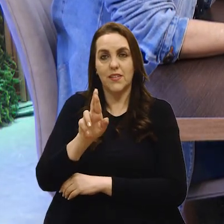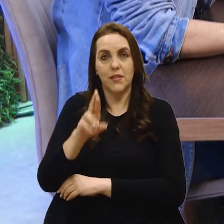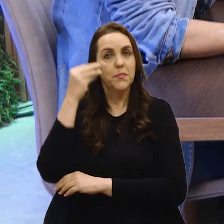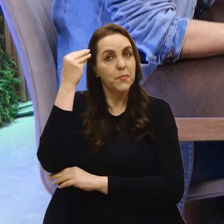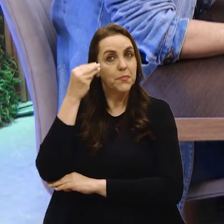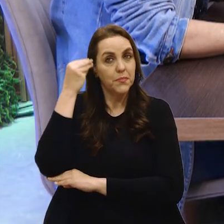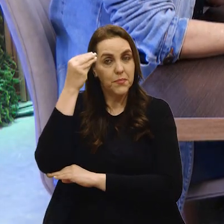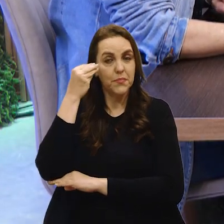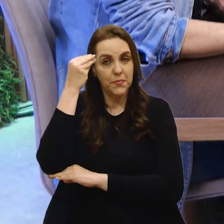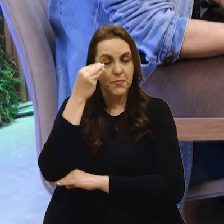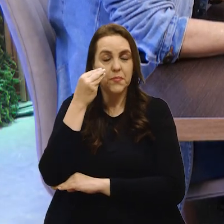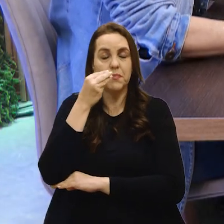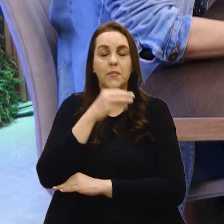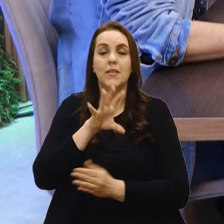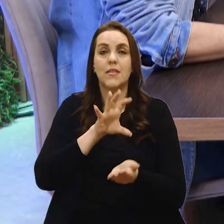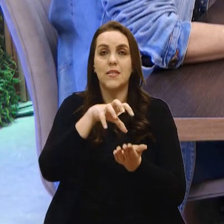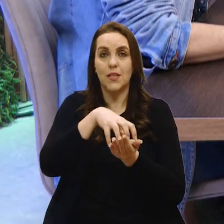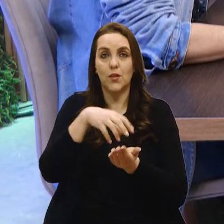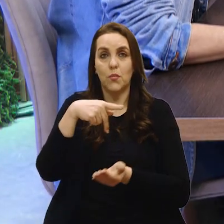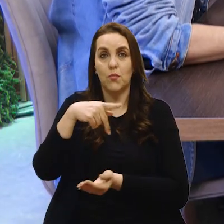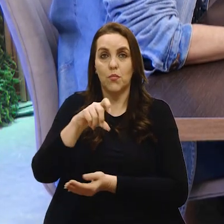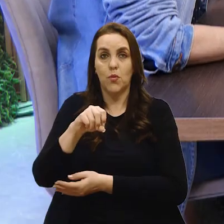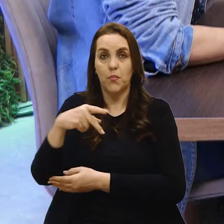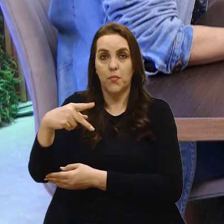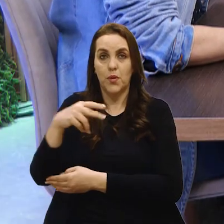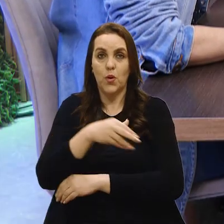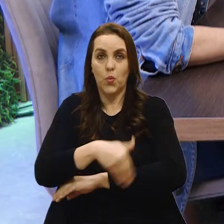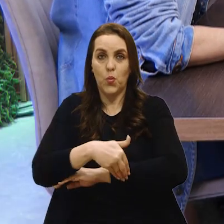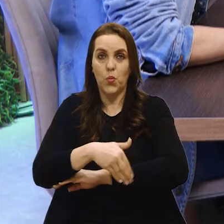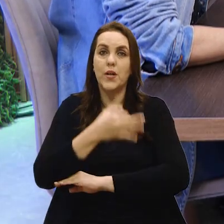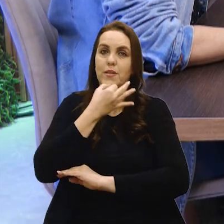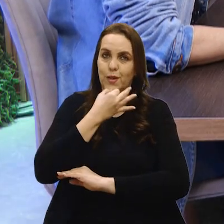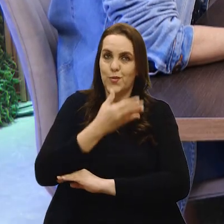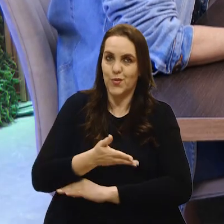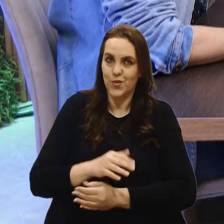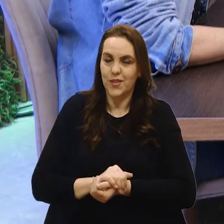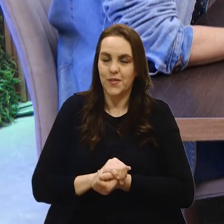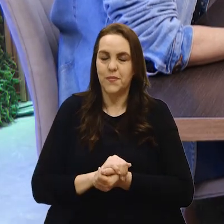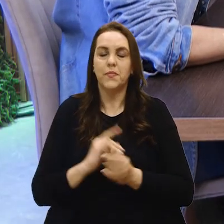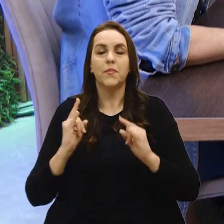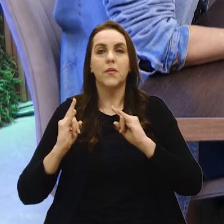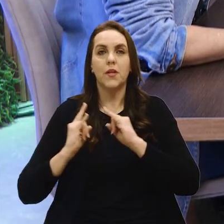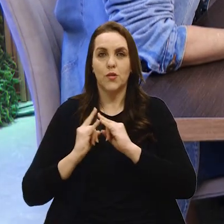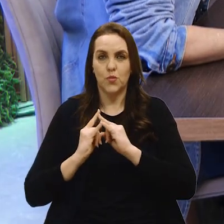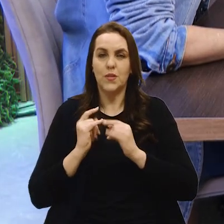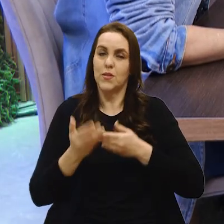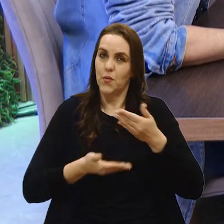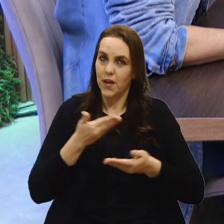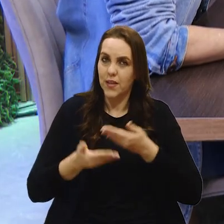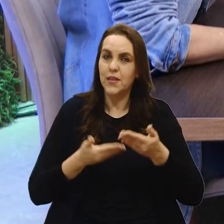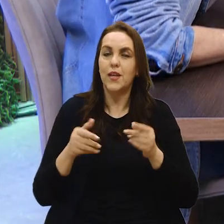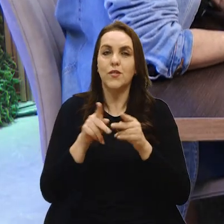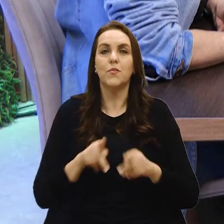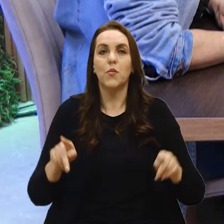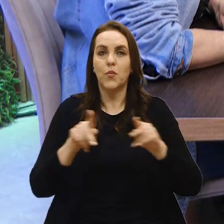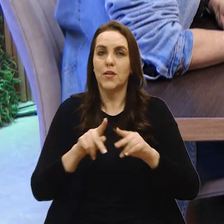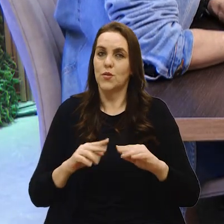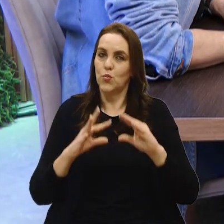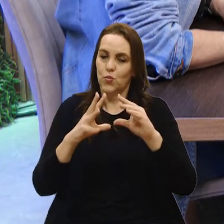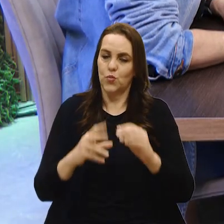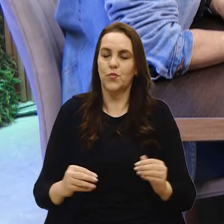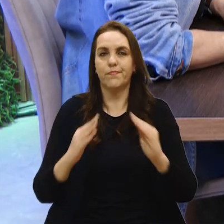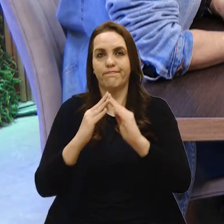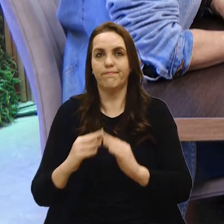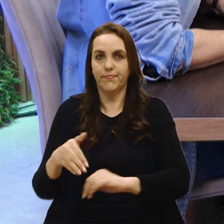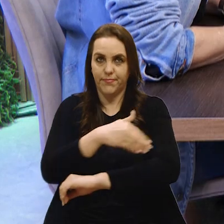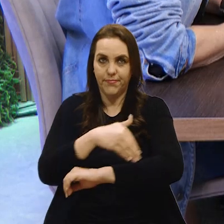Espeiorim, psicólogo no Centro Pop Rua daqui de Caxias do Sul, esse órgão que atende a população em situação